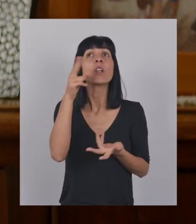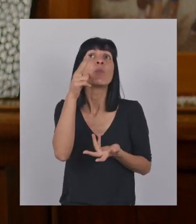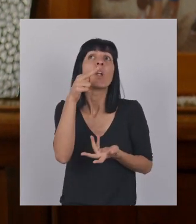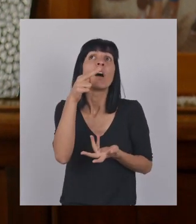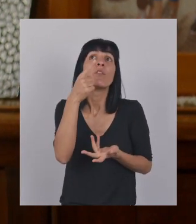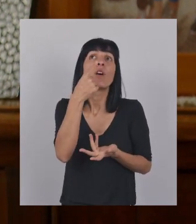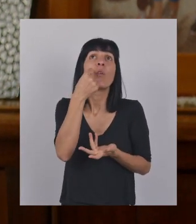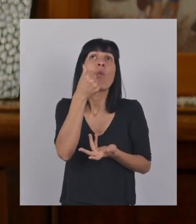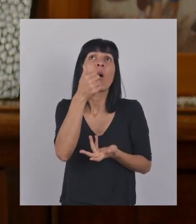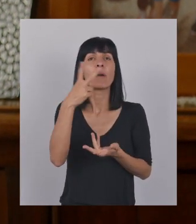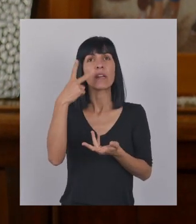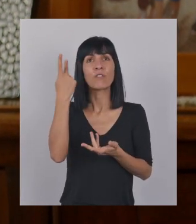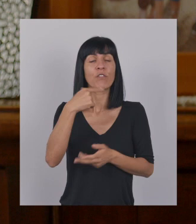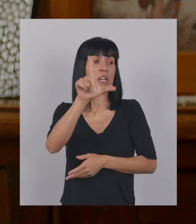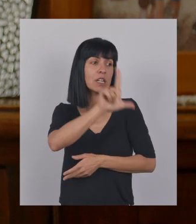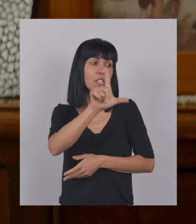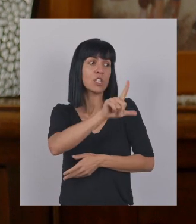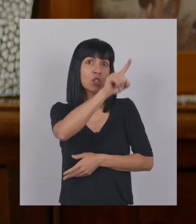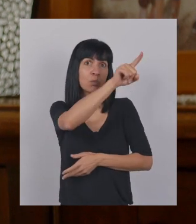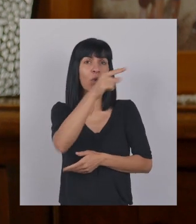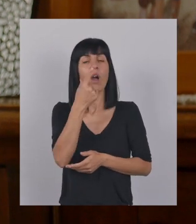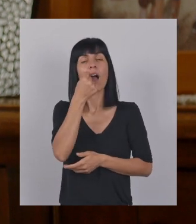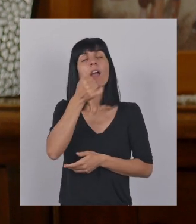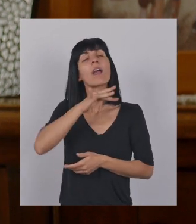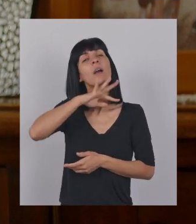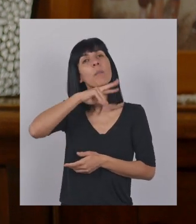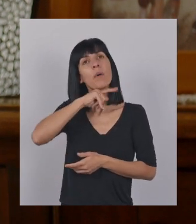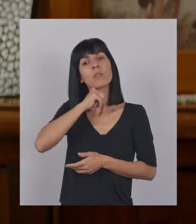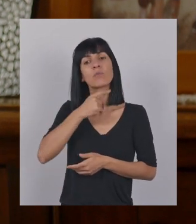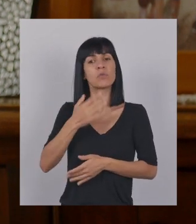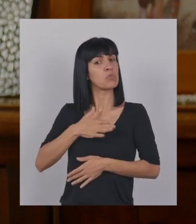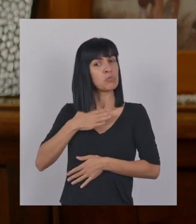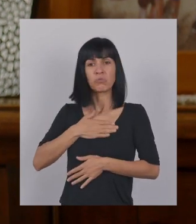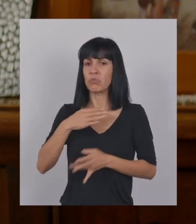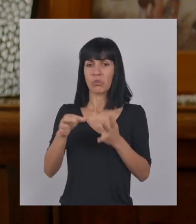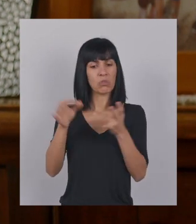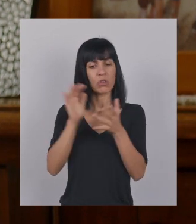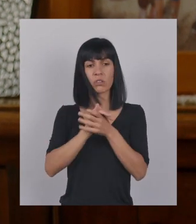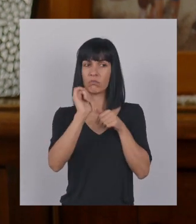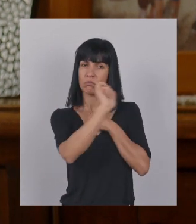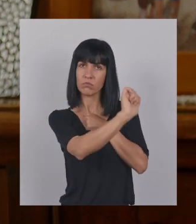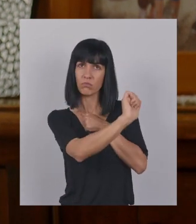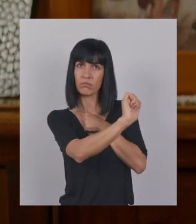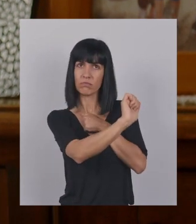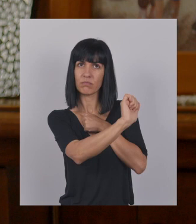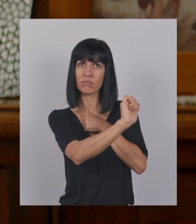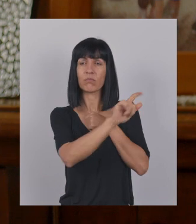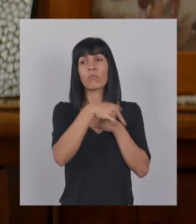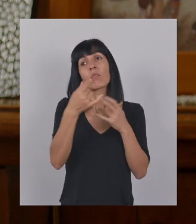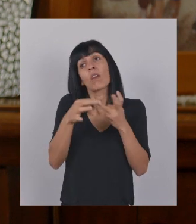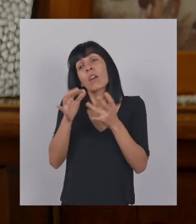e eu namorava um rapaz que não estava cá que estava em Lisboa e os meus pais não me deixaram casar com ele